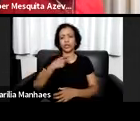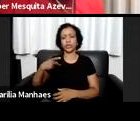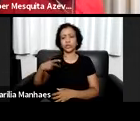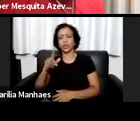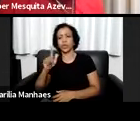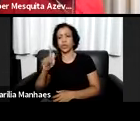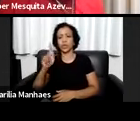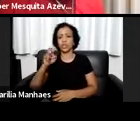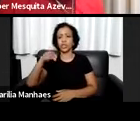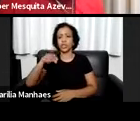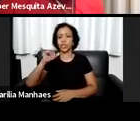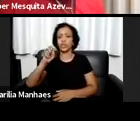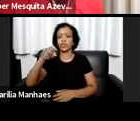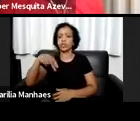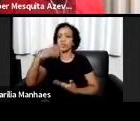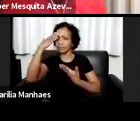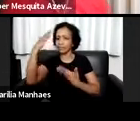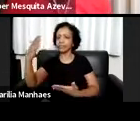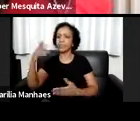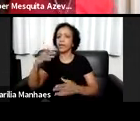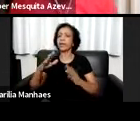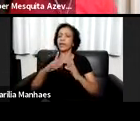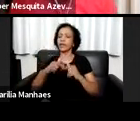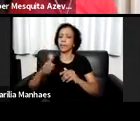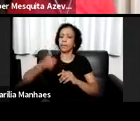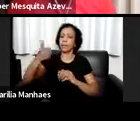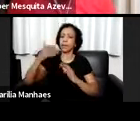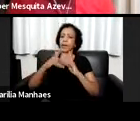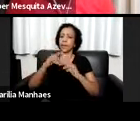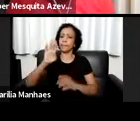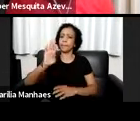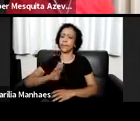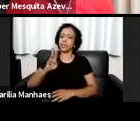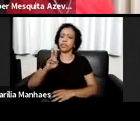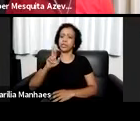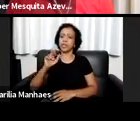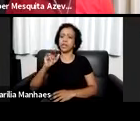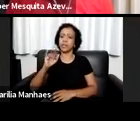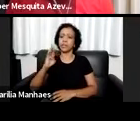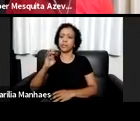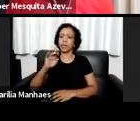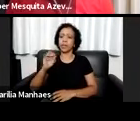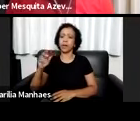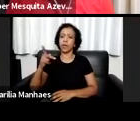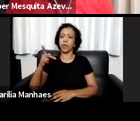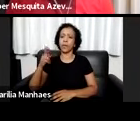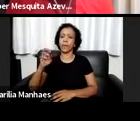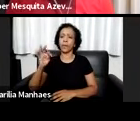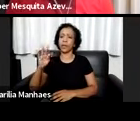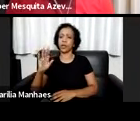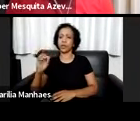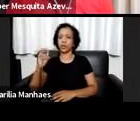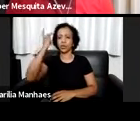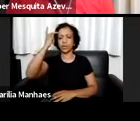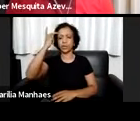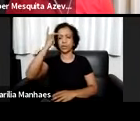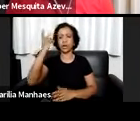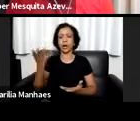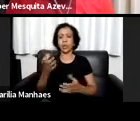Primeira Igreja Batista em Ribeirão Preto, unidos em oração. Meus irmãos, nós já temos vários pedidos para nós orarmos agora.